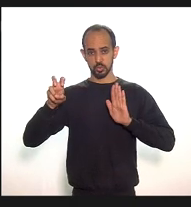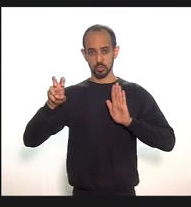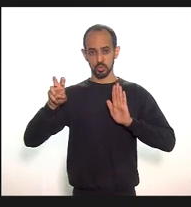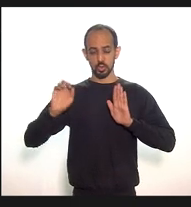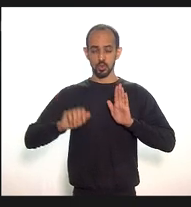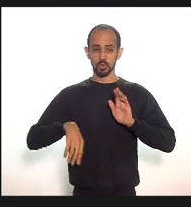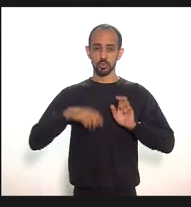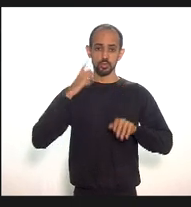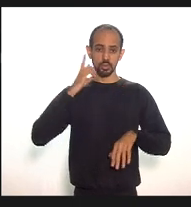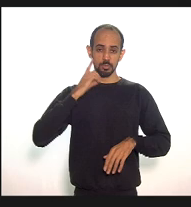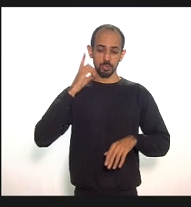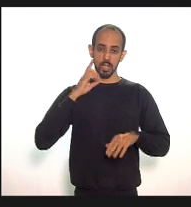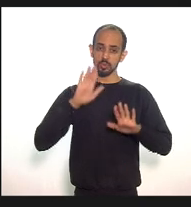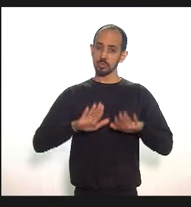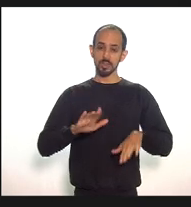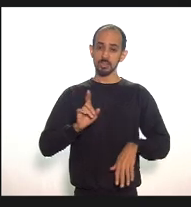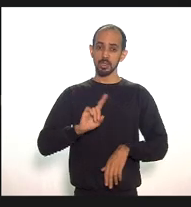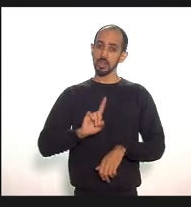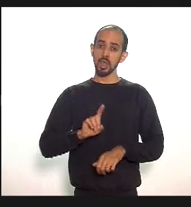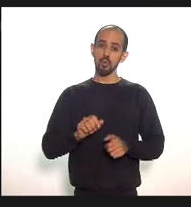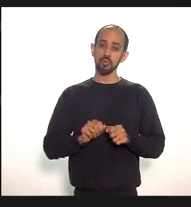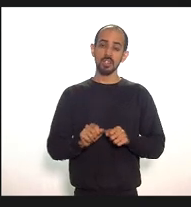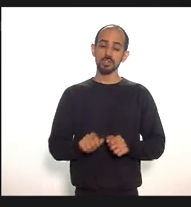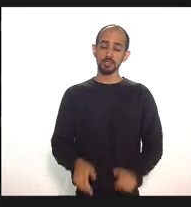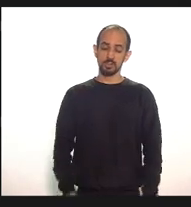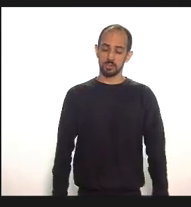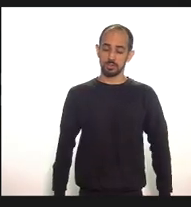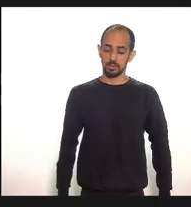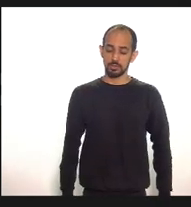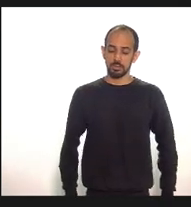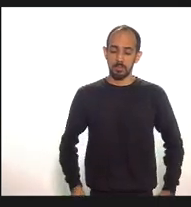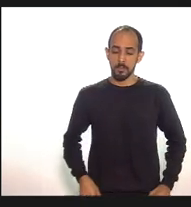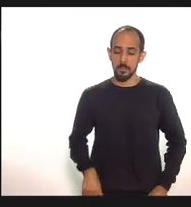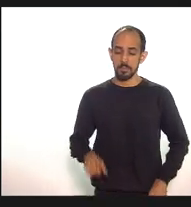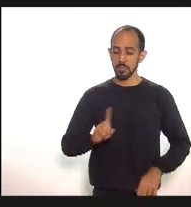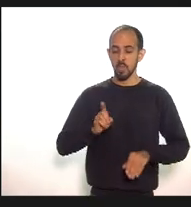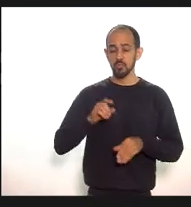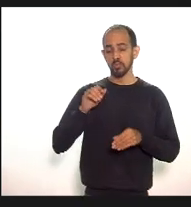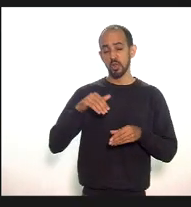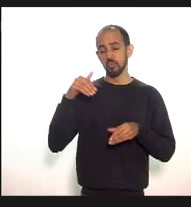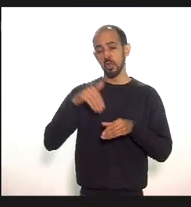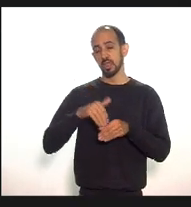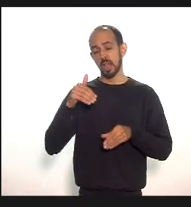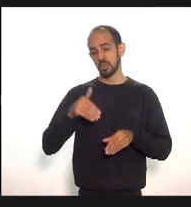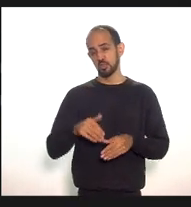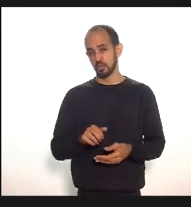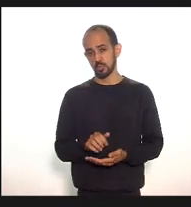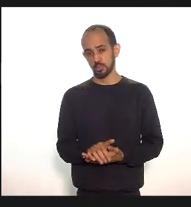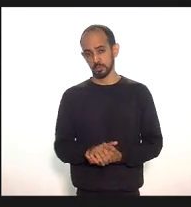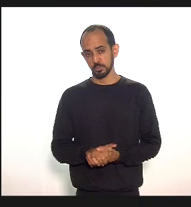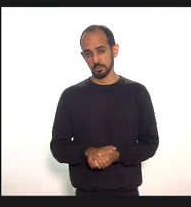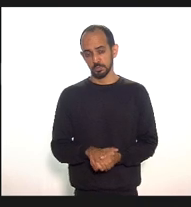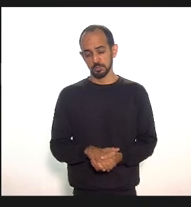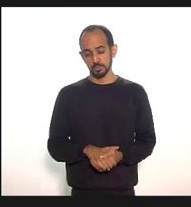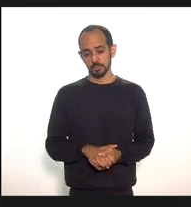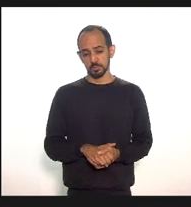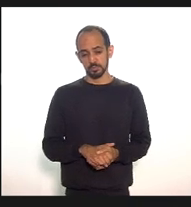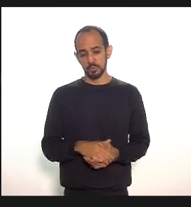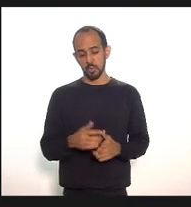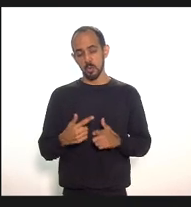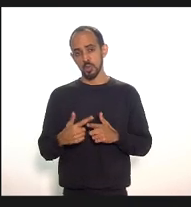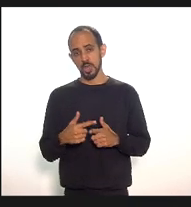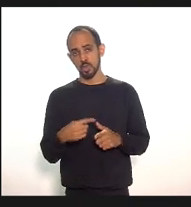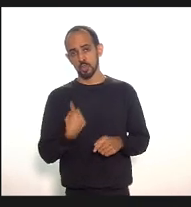eu acho que não foi colocado em prática não foi colocado em votação porque nós temos que